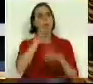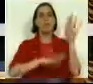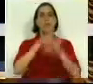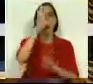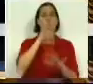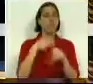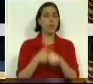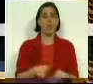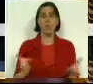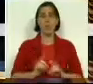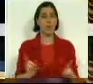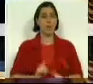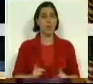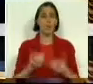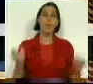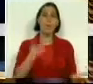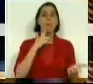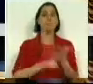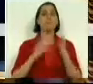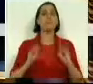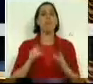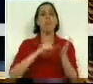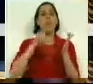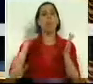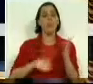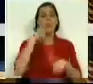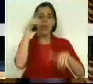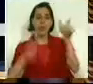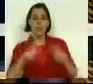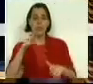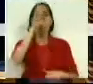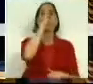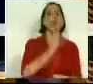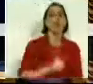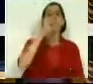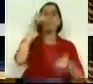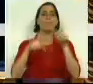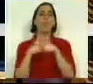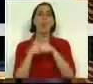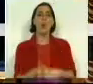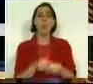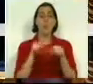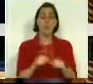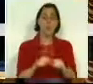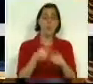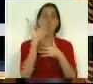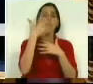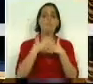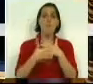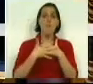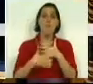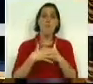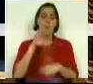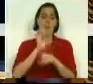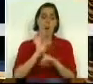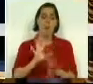Governo não vai cumprir. Porque, na realidade, o que há é um contrato entre os cidadãos e o Estado, e os cidadãos cumpriram com a sua parte, foram descontando